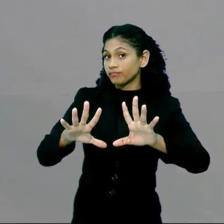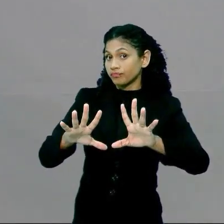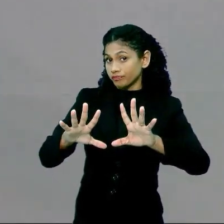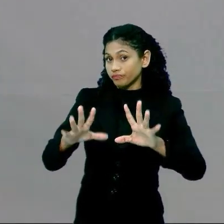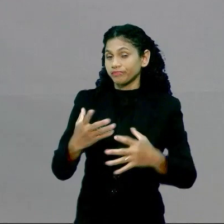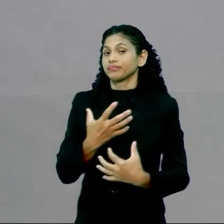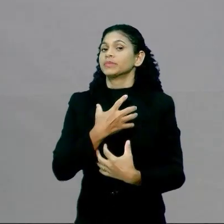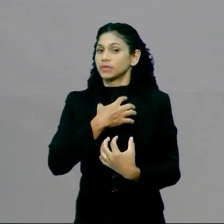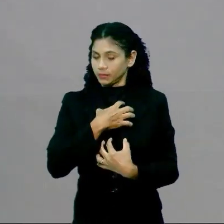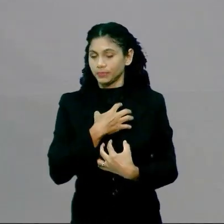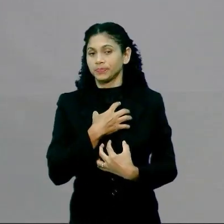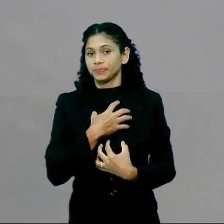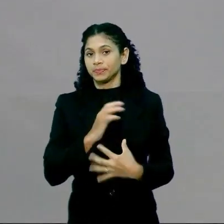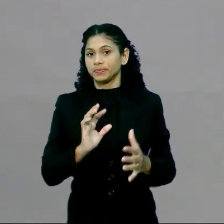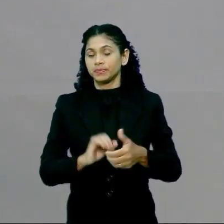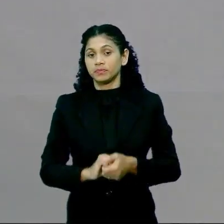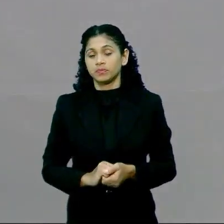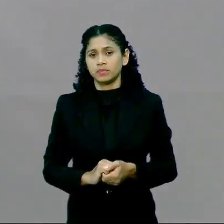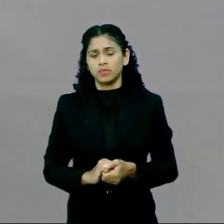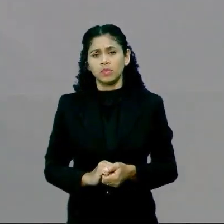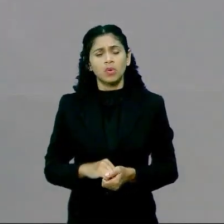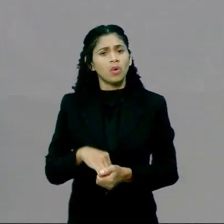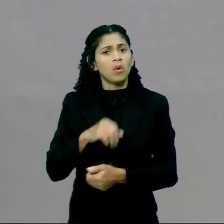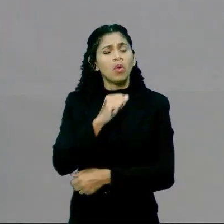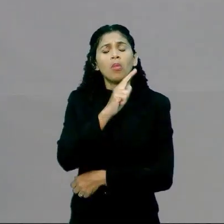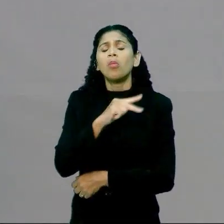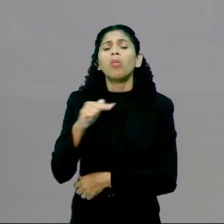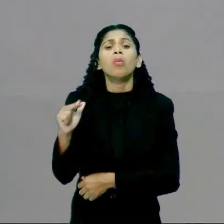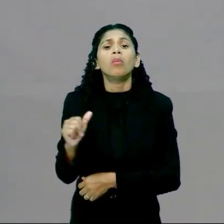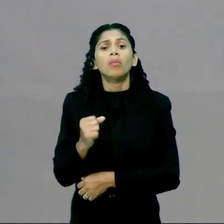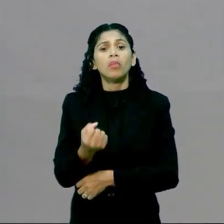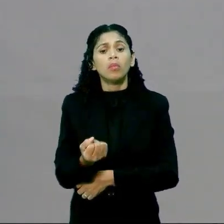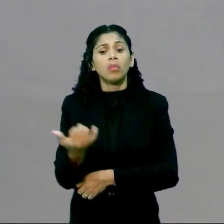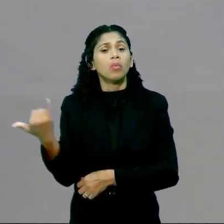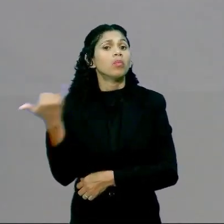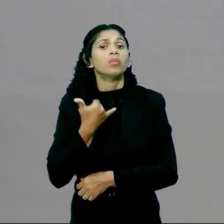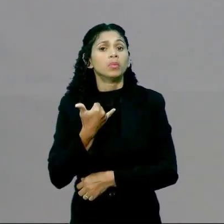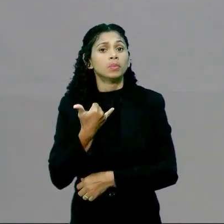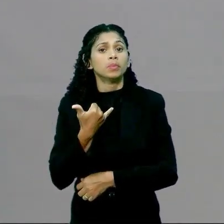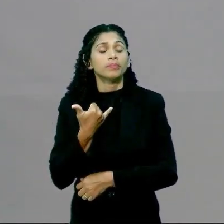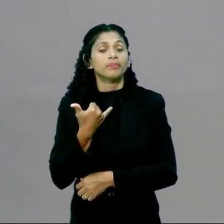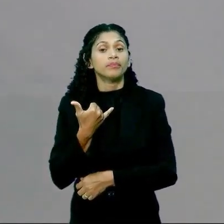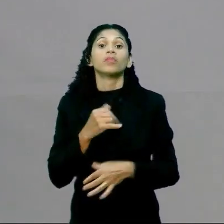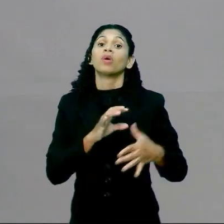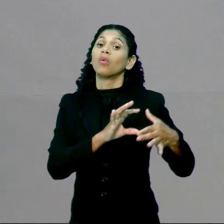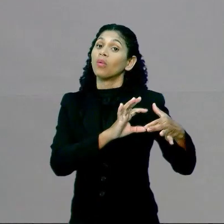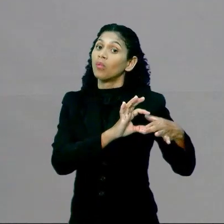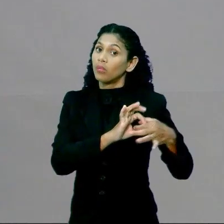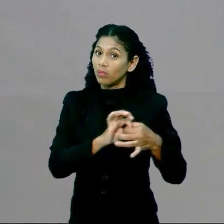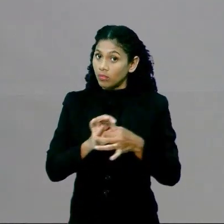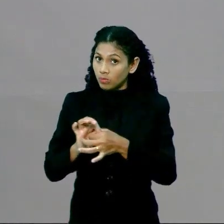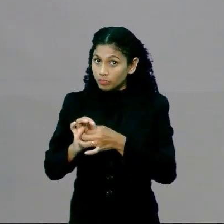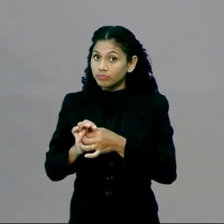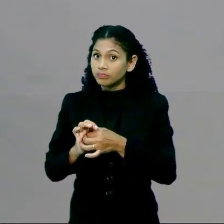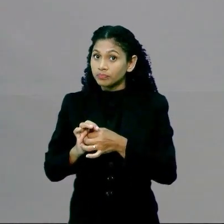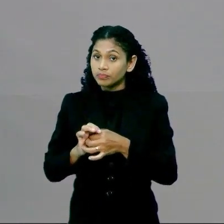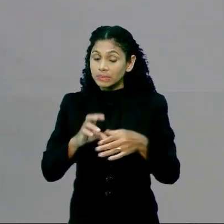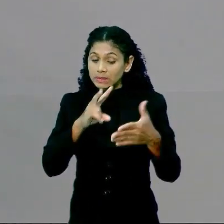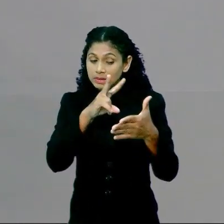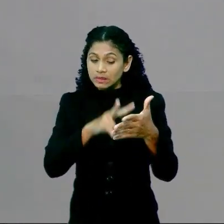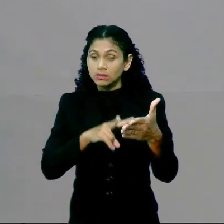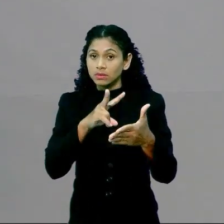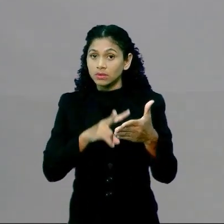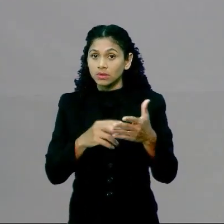Professor, e quem vai me dizer isso? Quem vai me dizer é o contexto, galera. O texto se lê pelo contexto, né? Por isso que